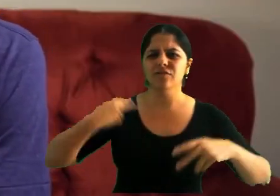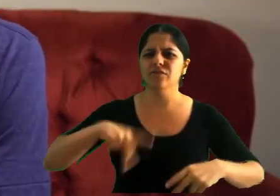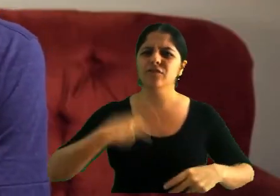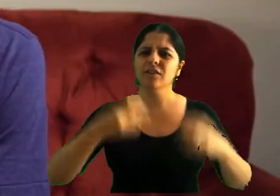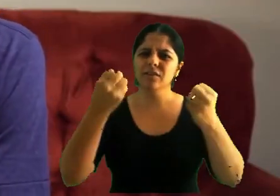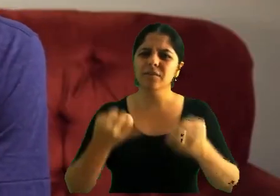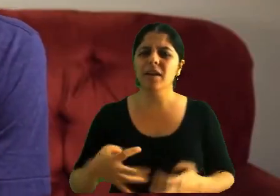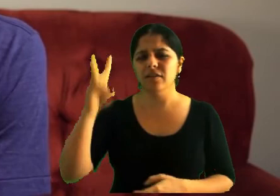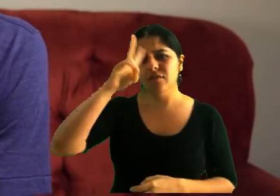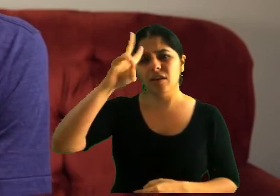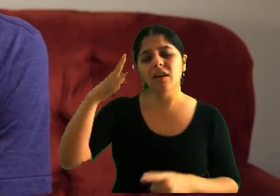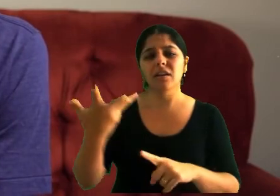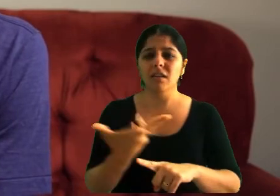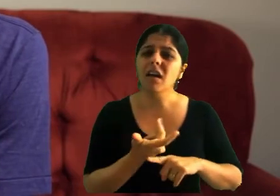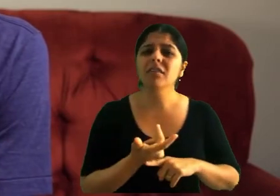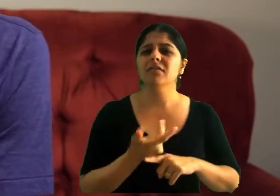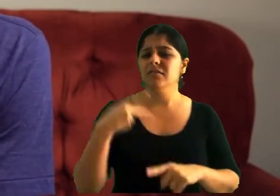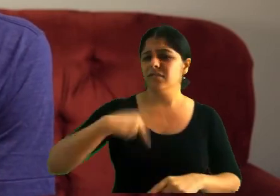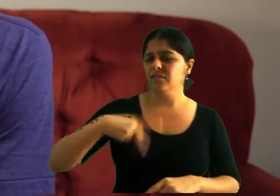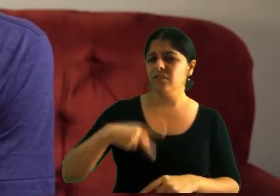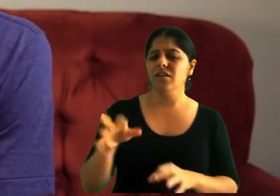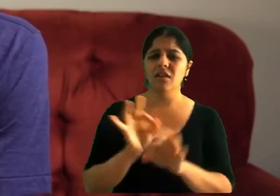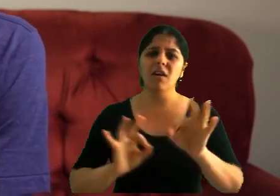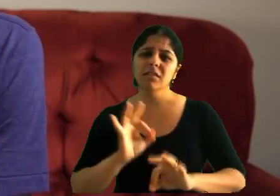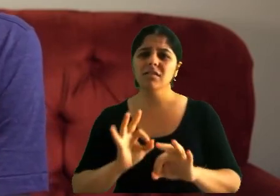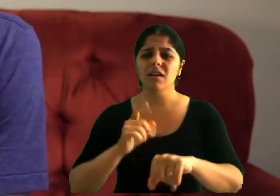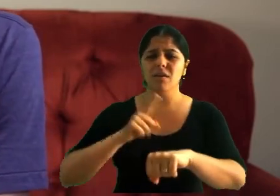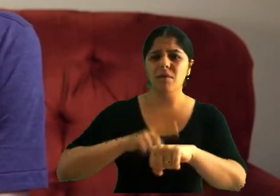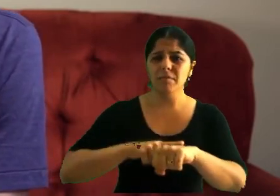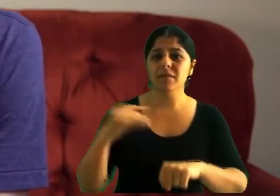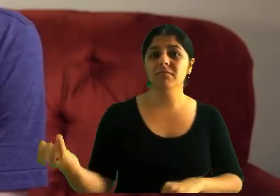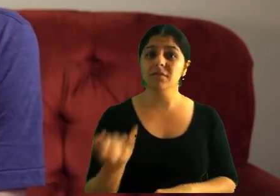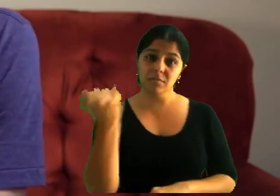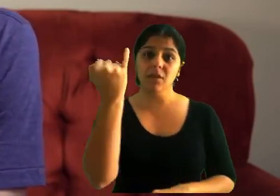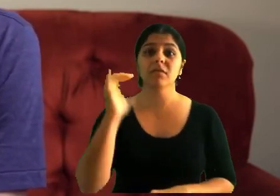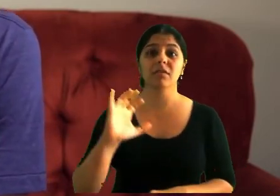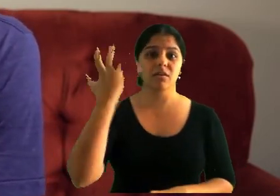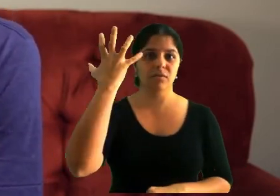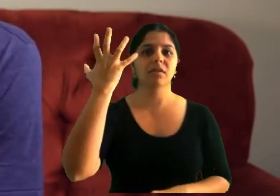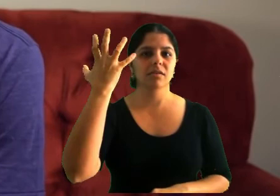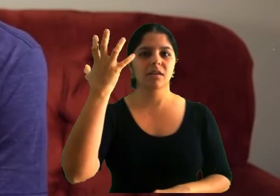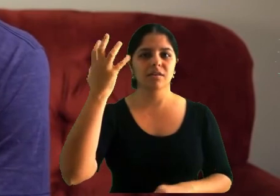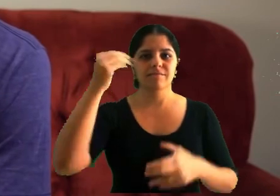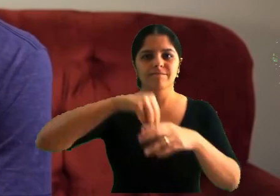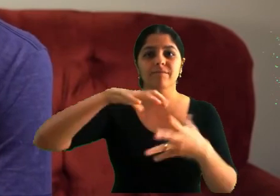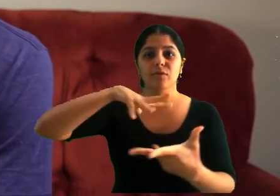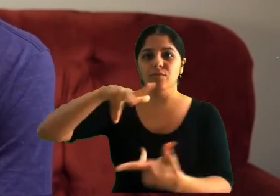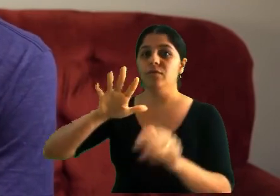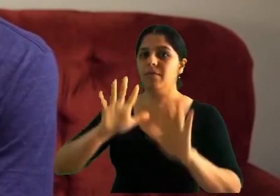da arte. São várias maneiras de recortar e organizar os fatos importantes que aconteceram na